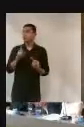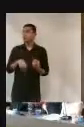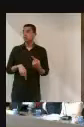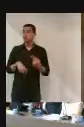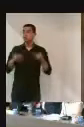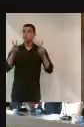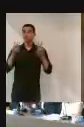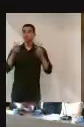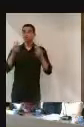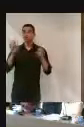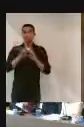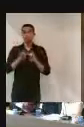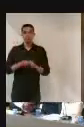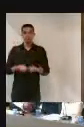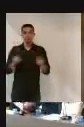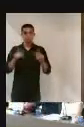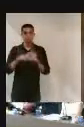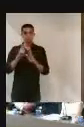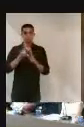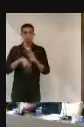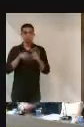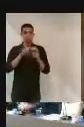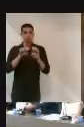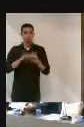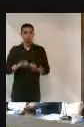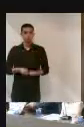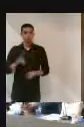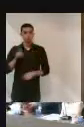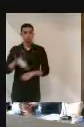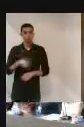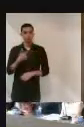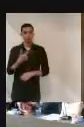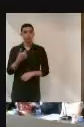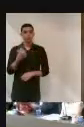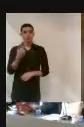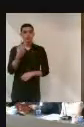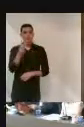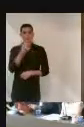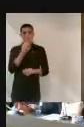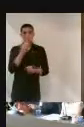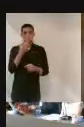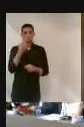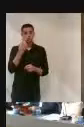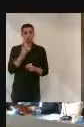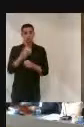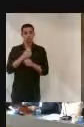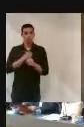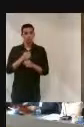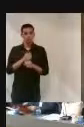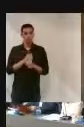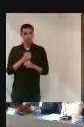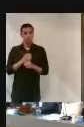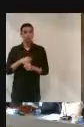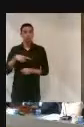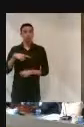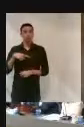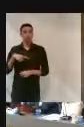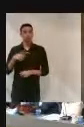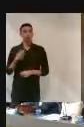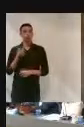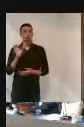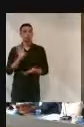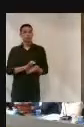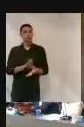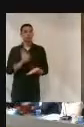programa estruturante. São 24 meses com um orçamento, um investimento fixo nas cooperativas e